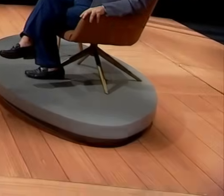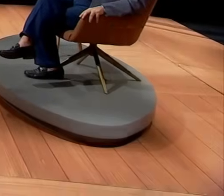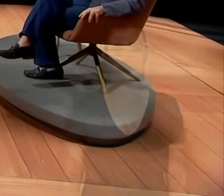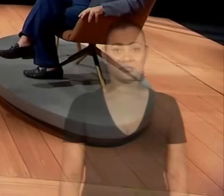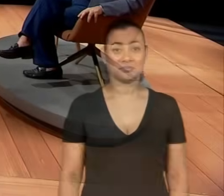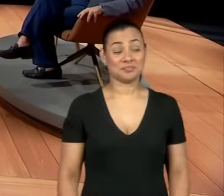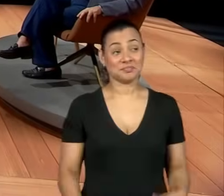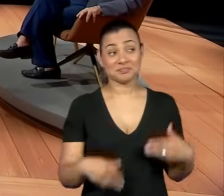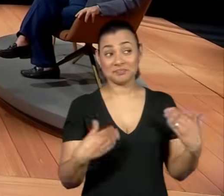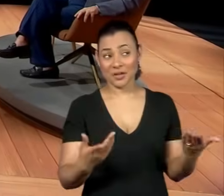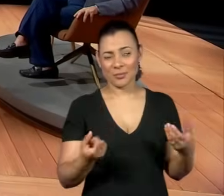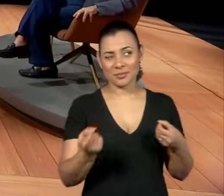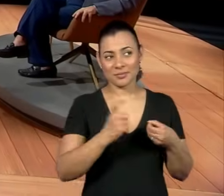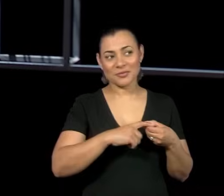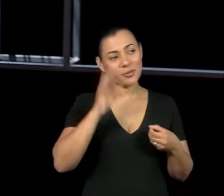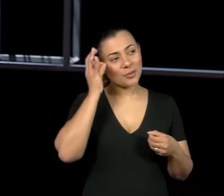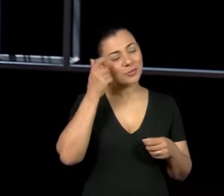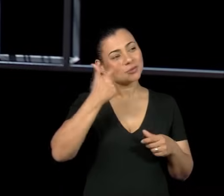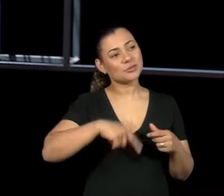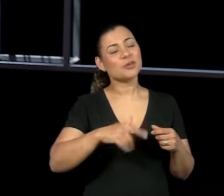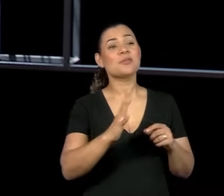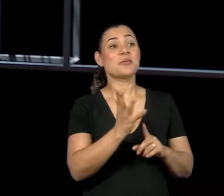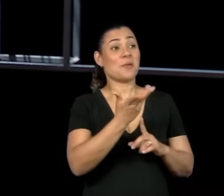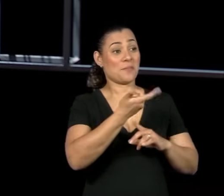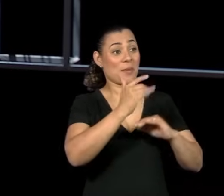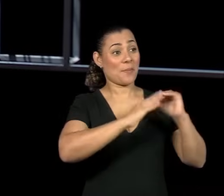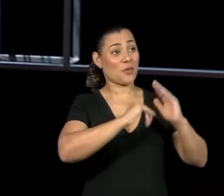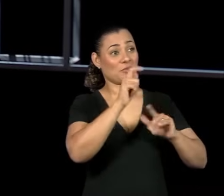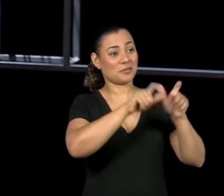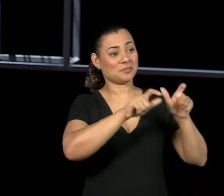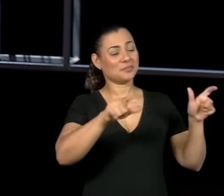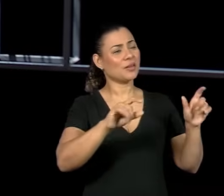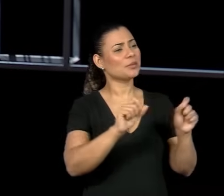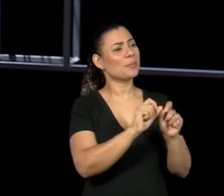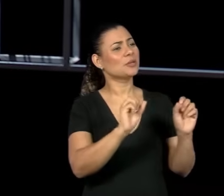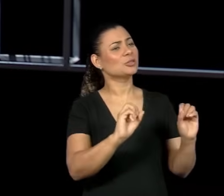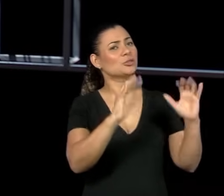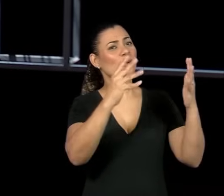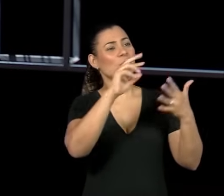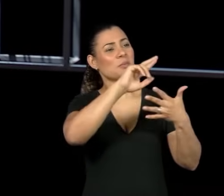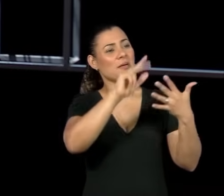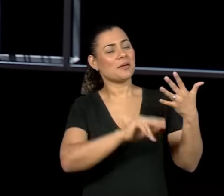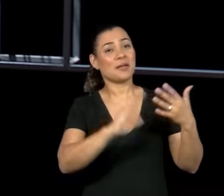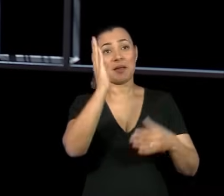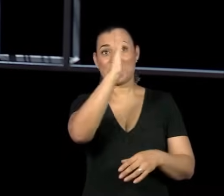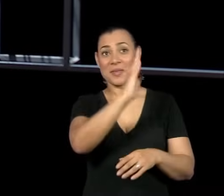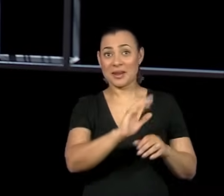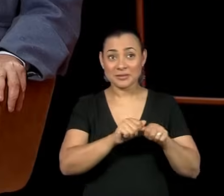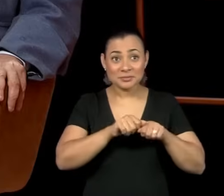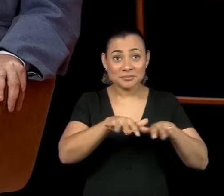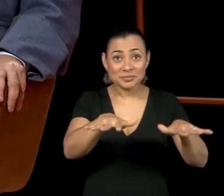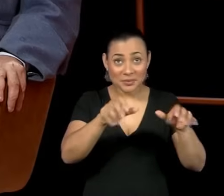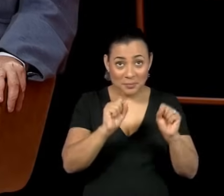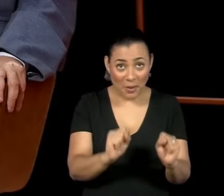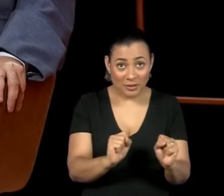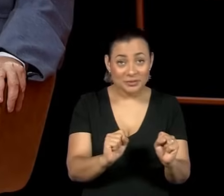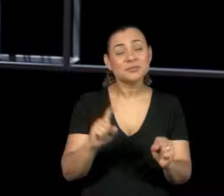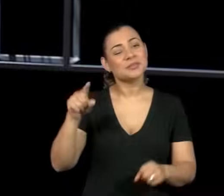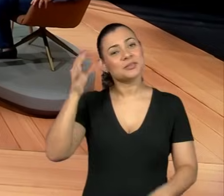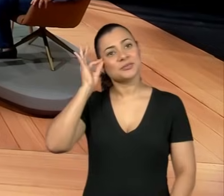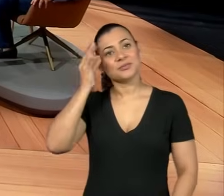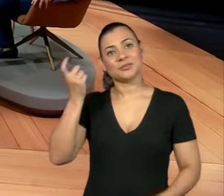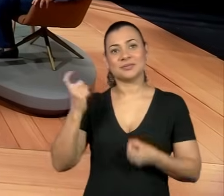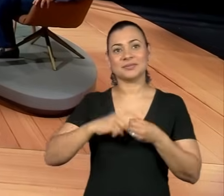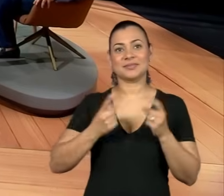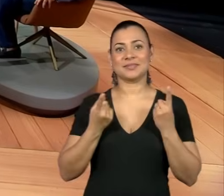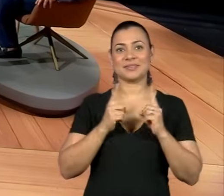Bom, na volta a gente fala de mais artistas e desses mega shows que você traz para o Brasil. Pode ser? A gente volta já